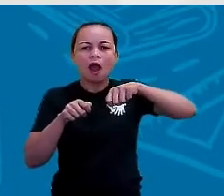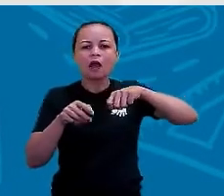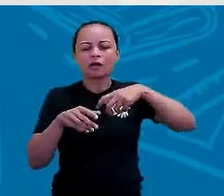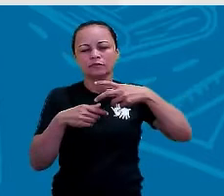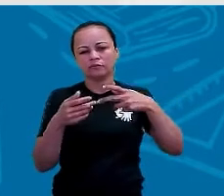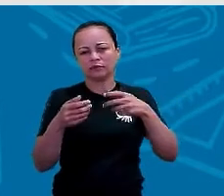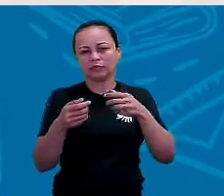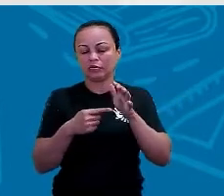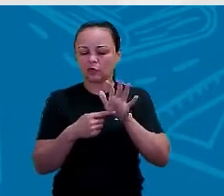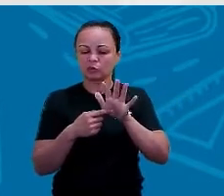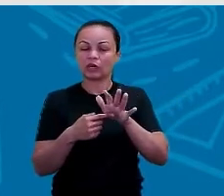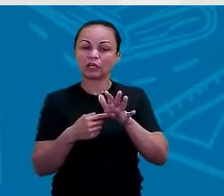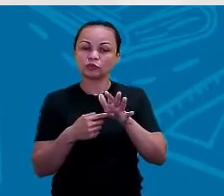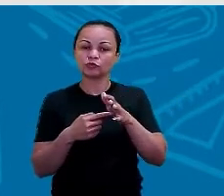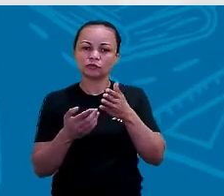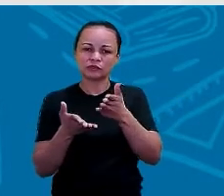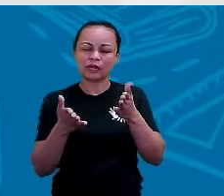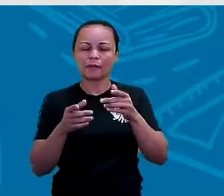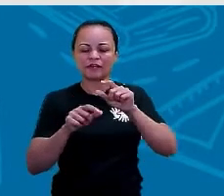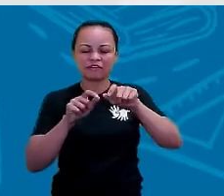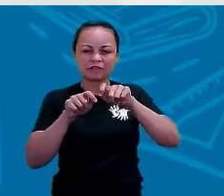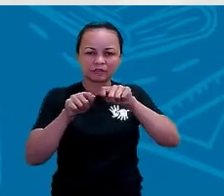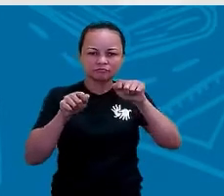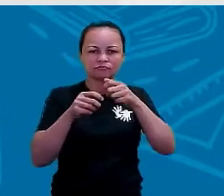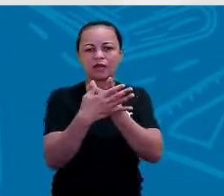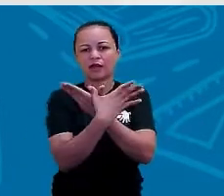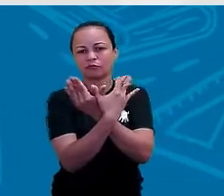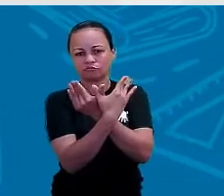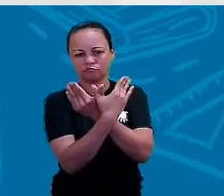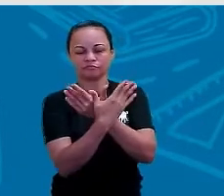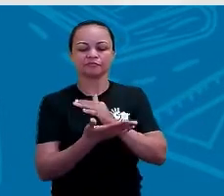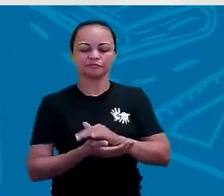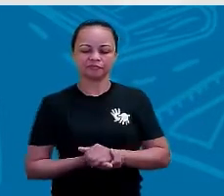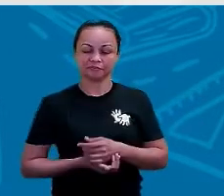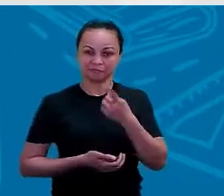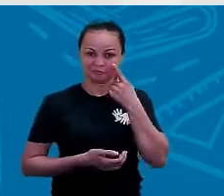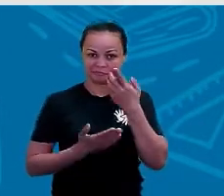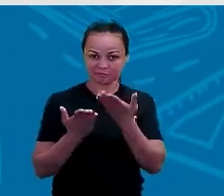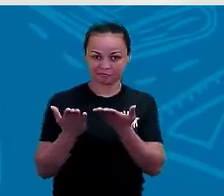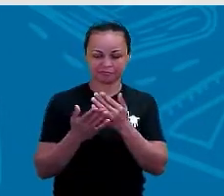esses aramezinhos que vai ser a anteninha das borboletas. Vamos lá ver como é que a gente faz?